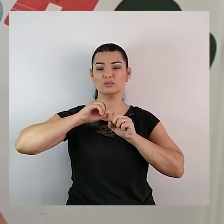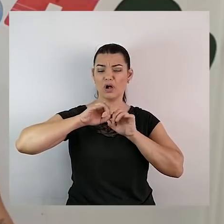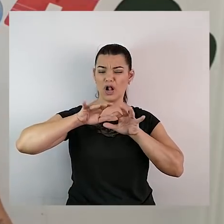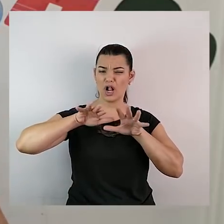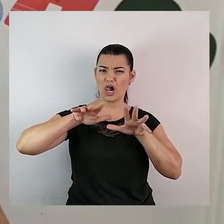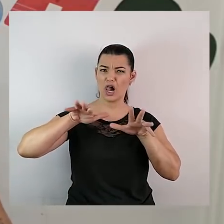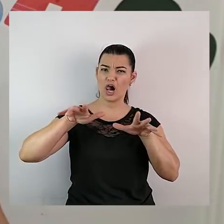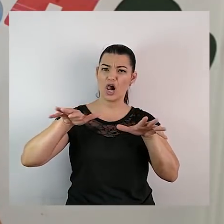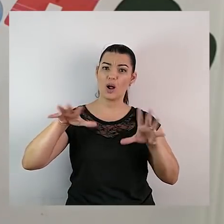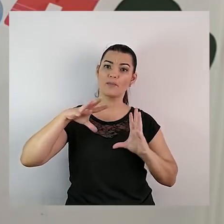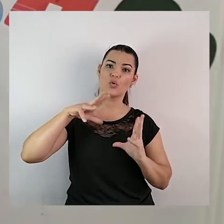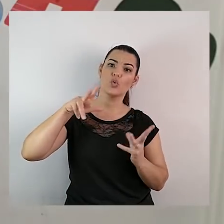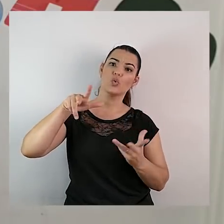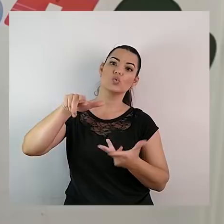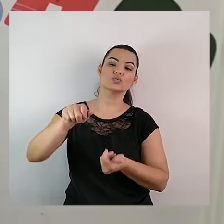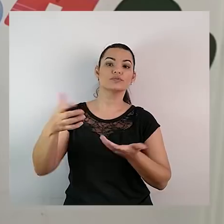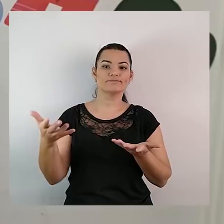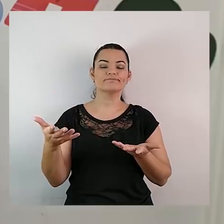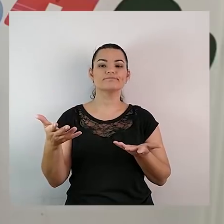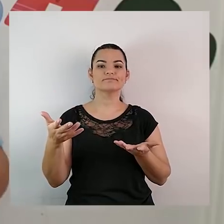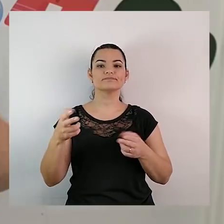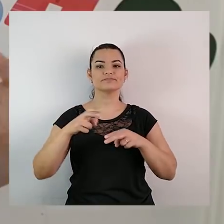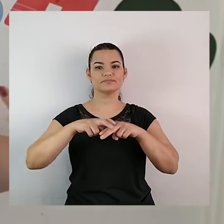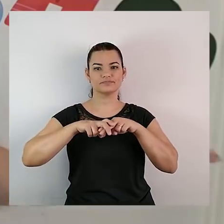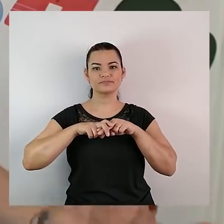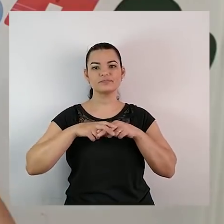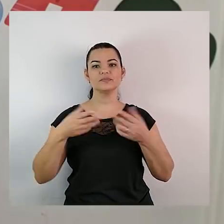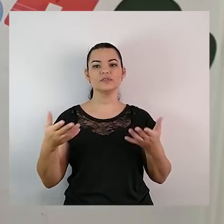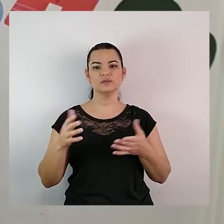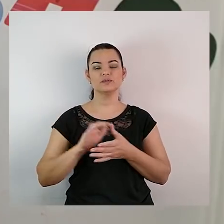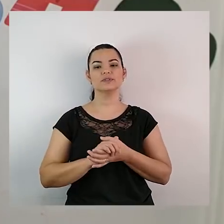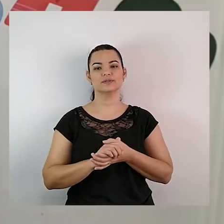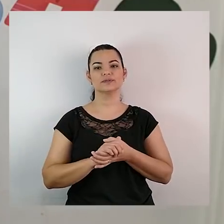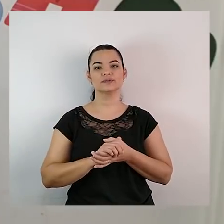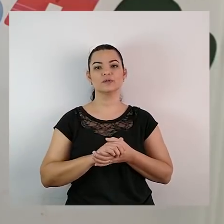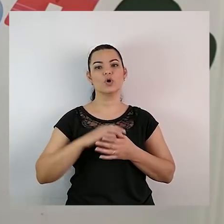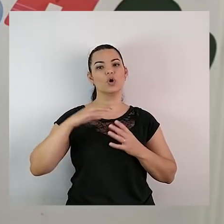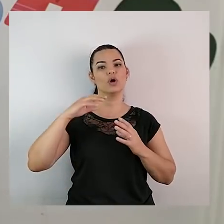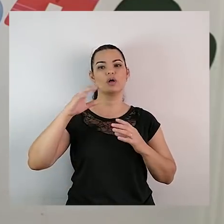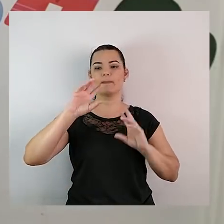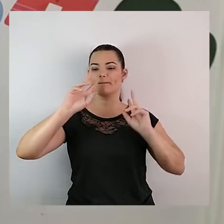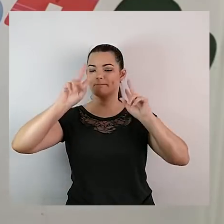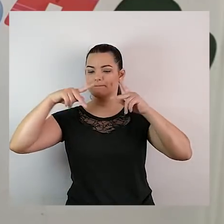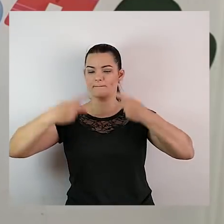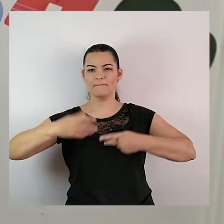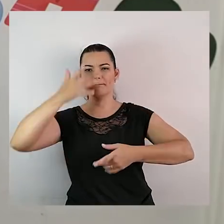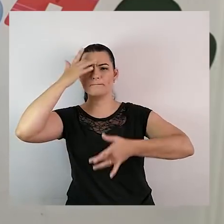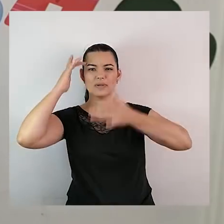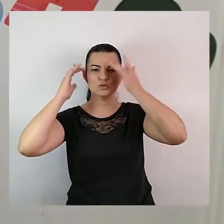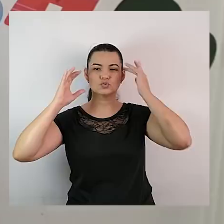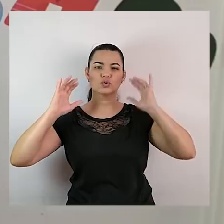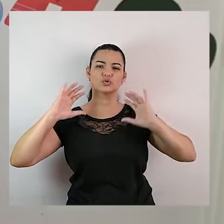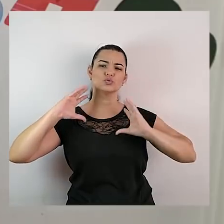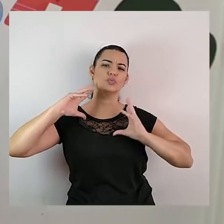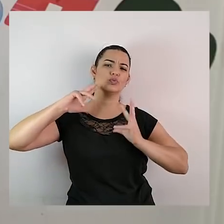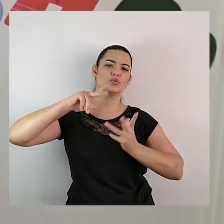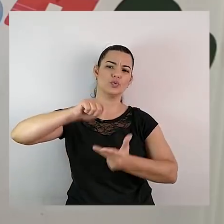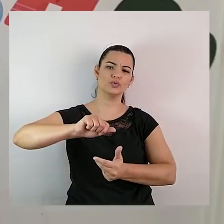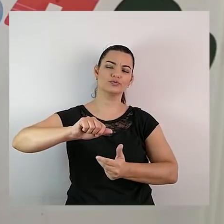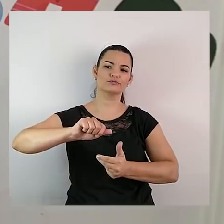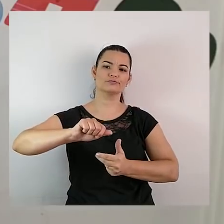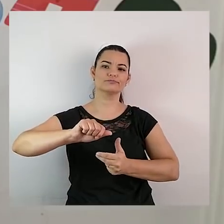mundo. Então, pandemia porque ela acomete as pessoas do mundo todo. E é sobre